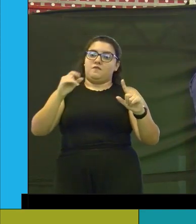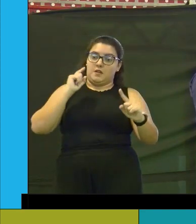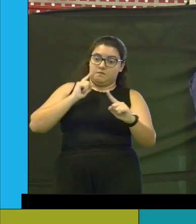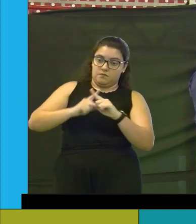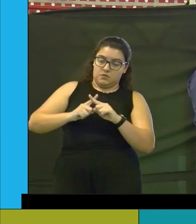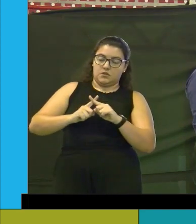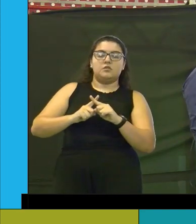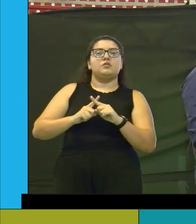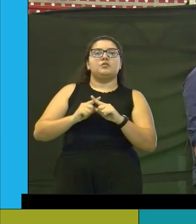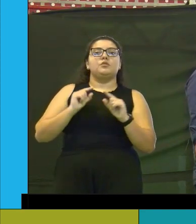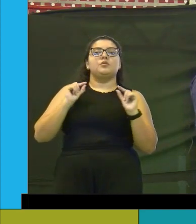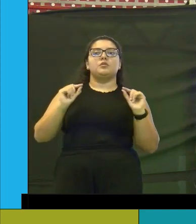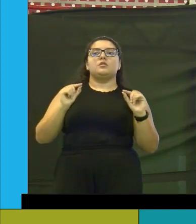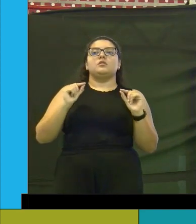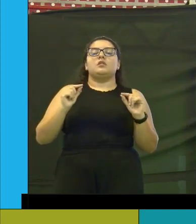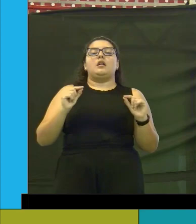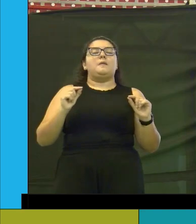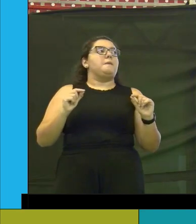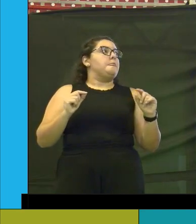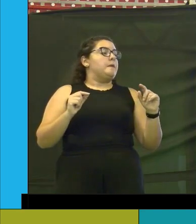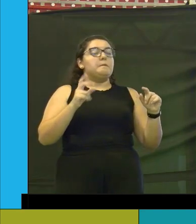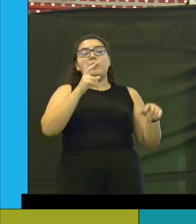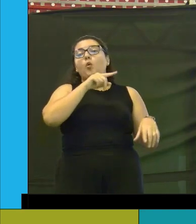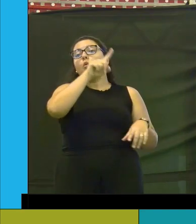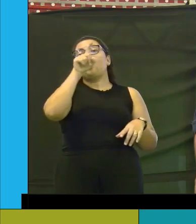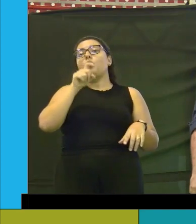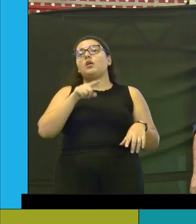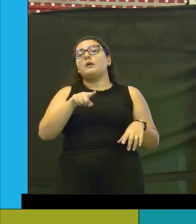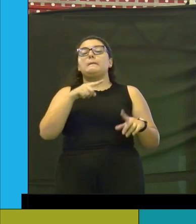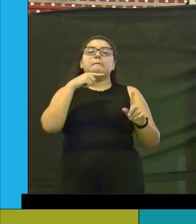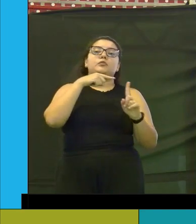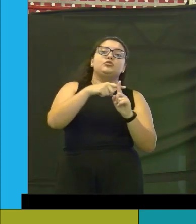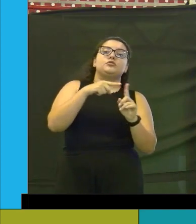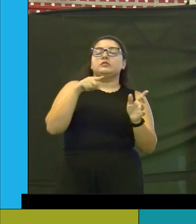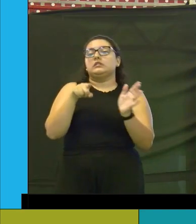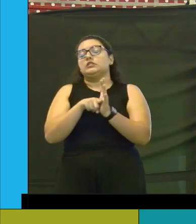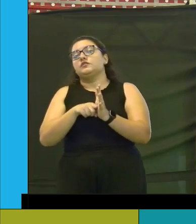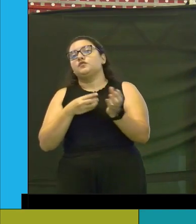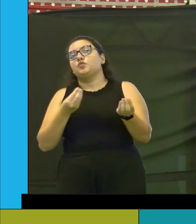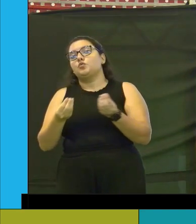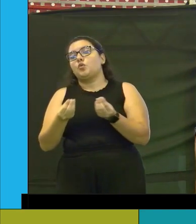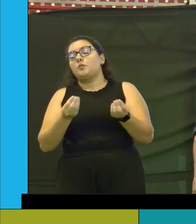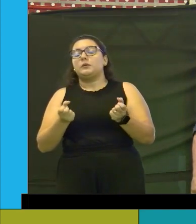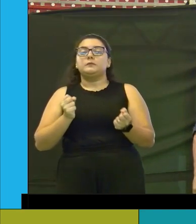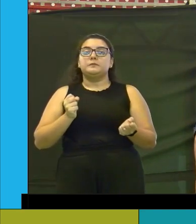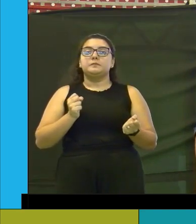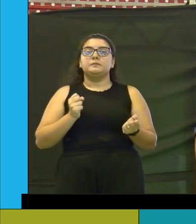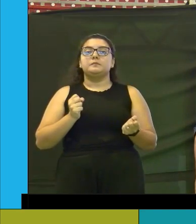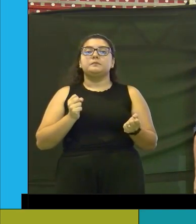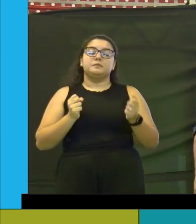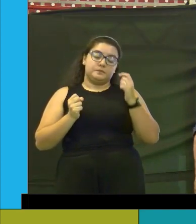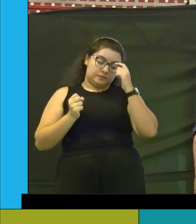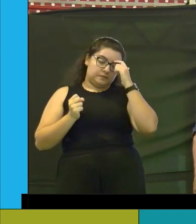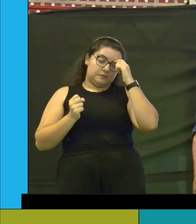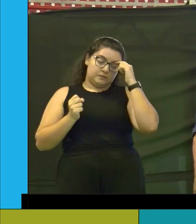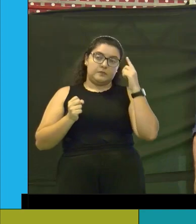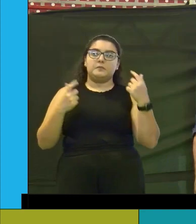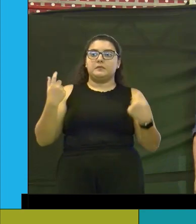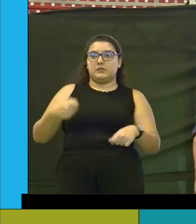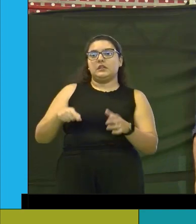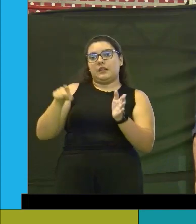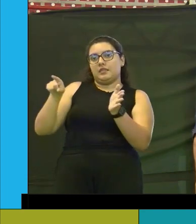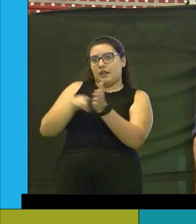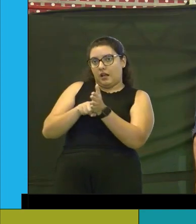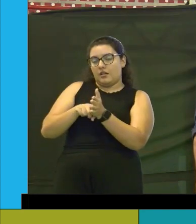a incógnita ao quadrado, ele tem que ser o quê? Positivo ou negativo? Ele tem que ser